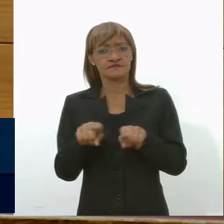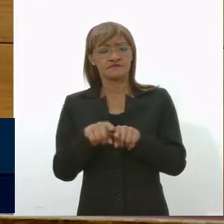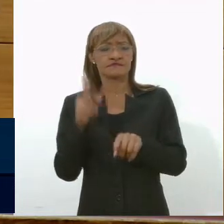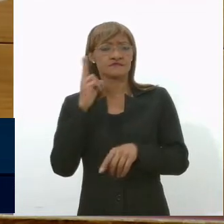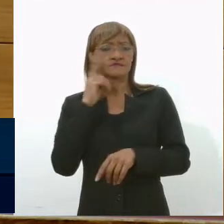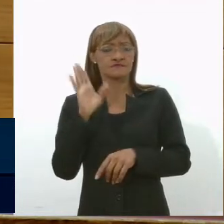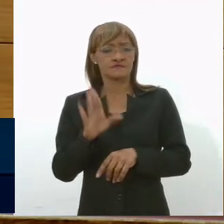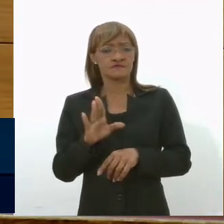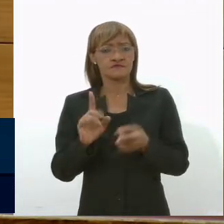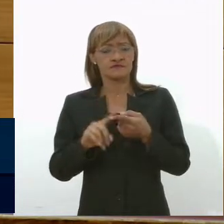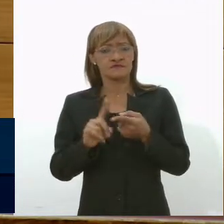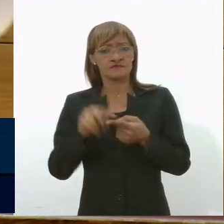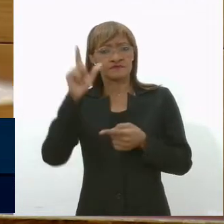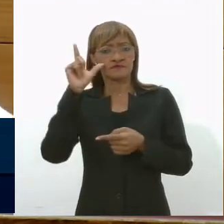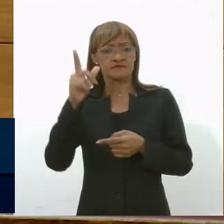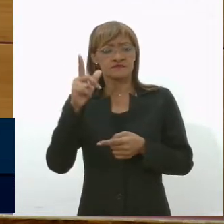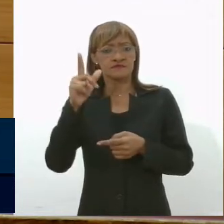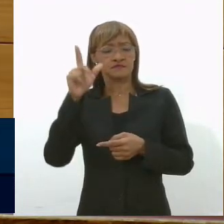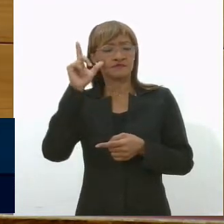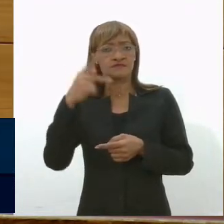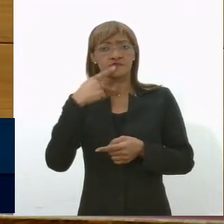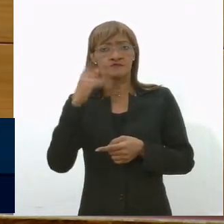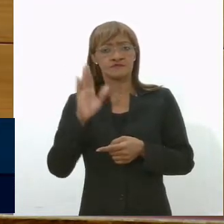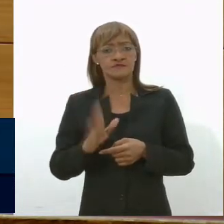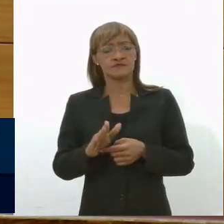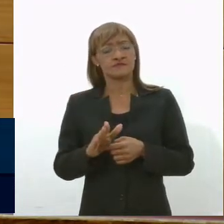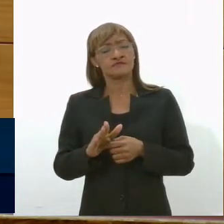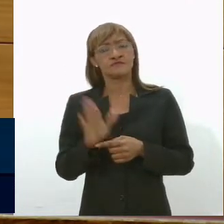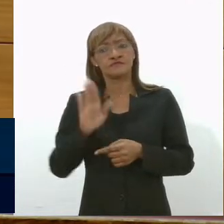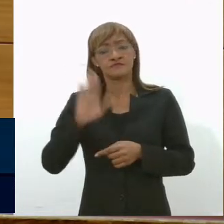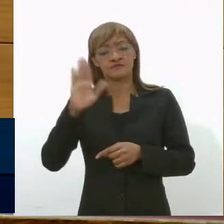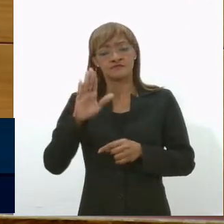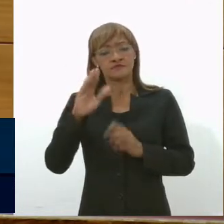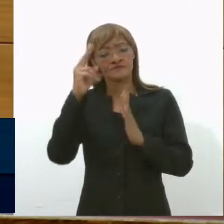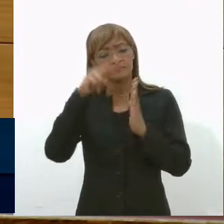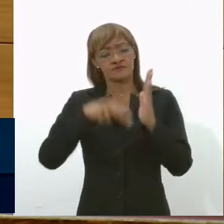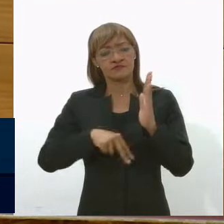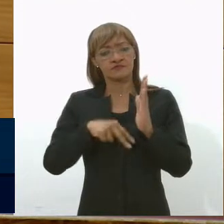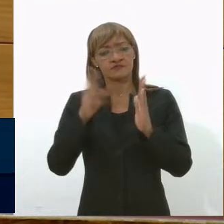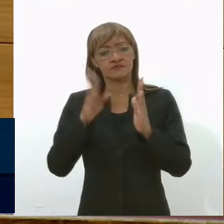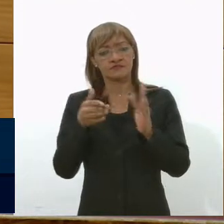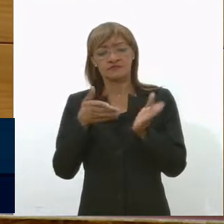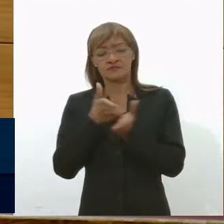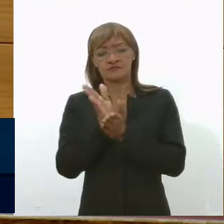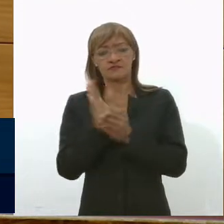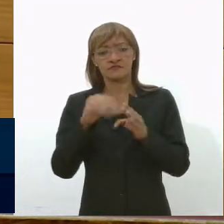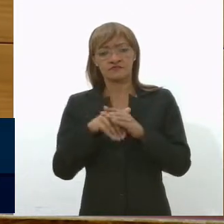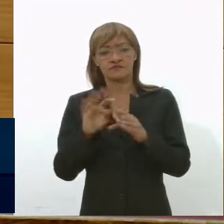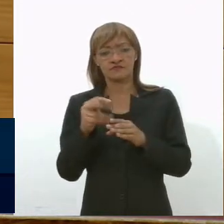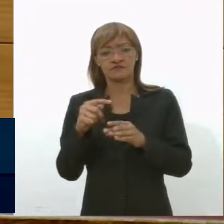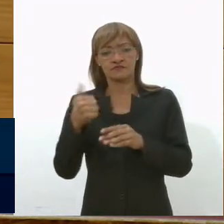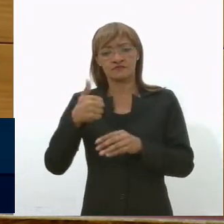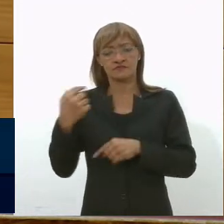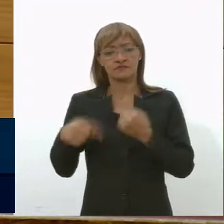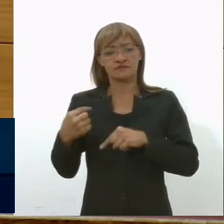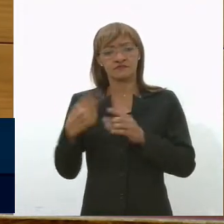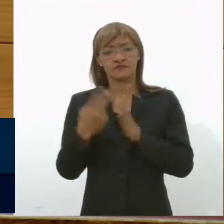e Luciano Pimentel. Na ordem do dia, foram discutidos e aprovados por unanimidade. Em primeira discussão, os projetos